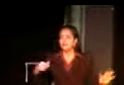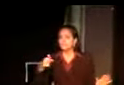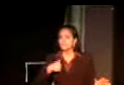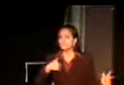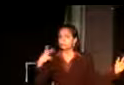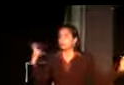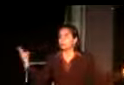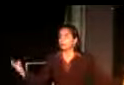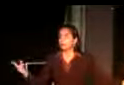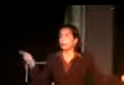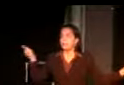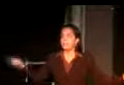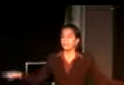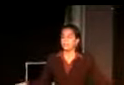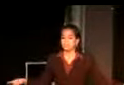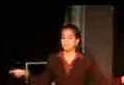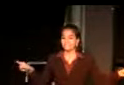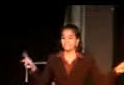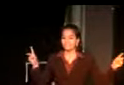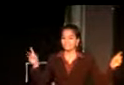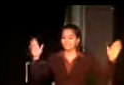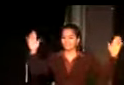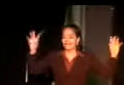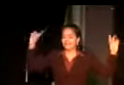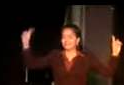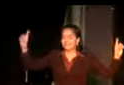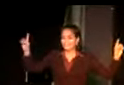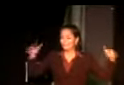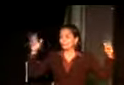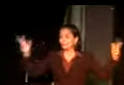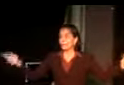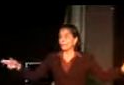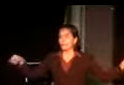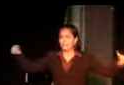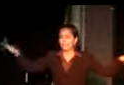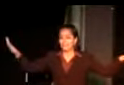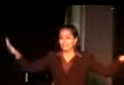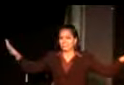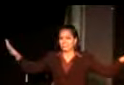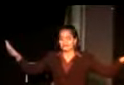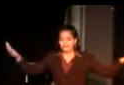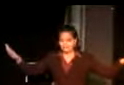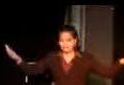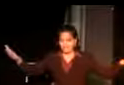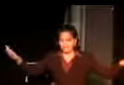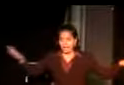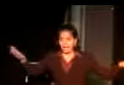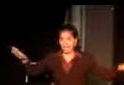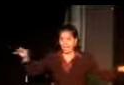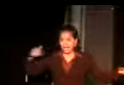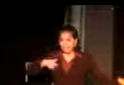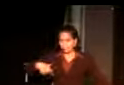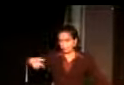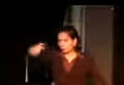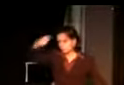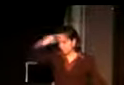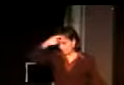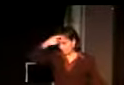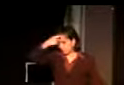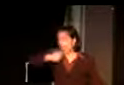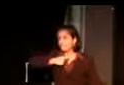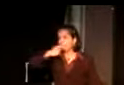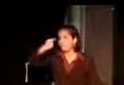E aí a voz do Espírito eu não sei se você acredita nisso é que eu sou o Batista então a voz do Espírito me disse